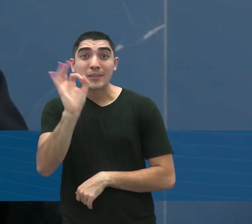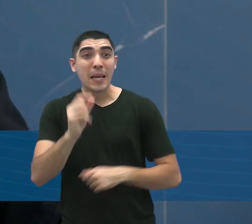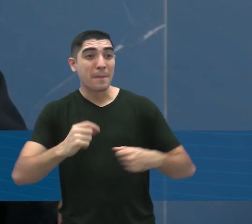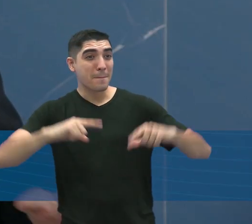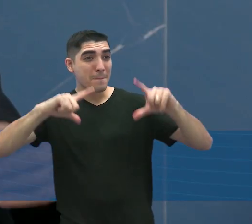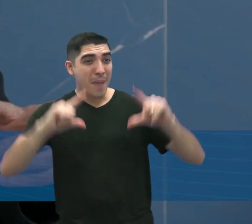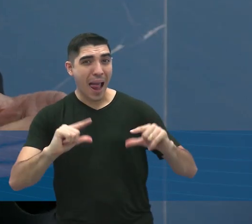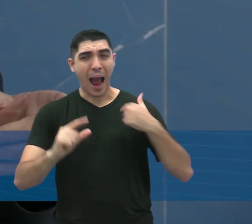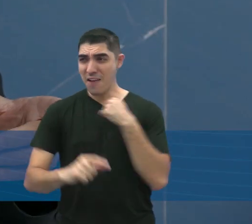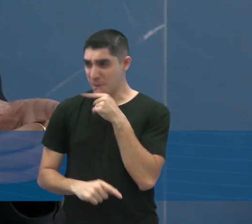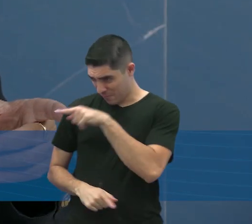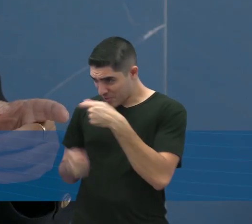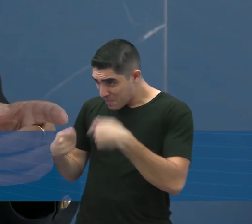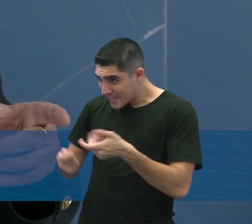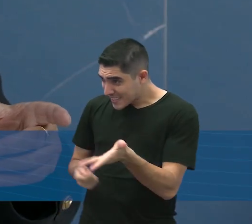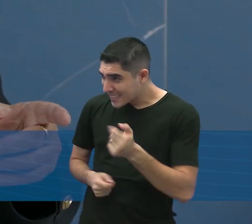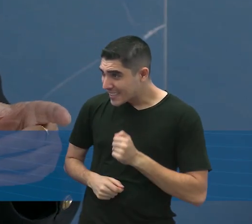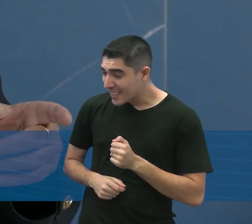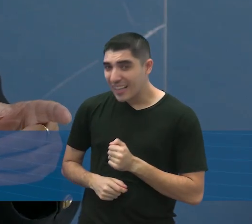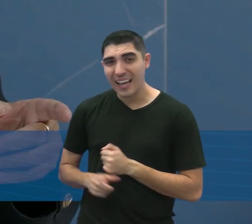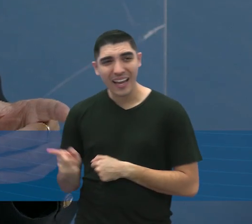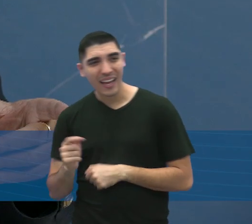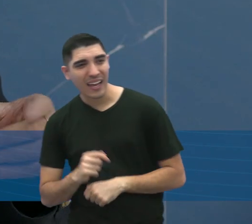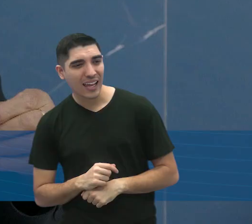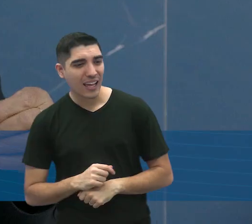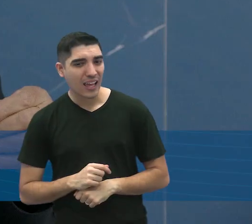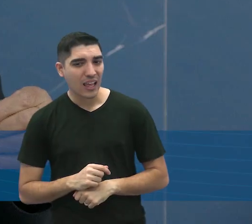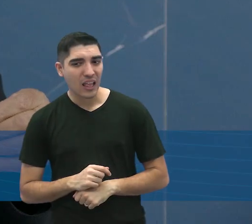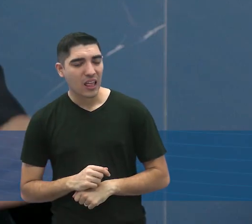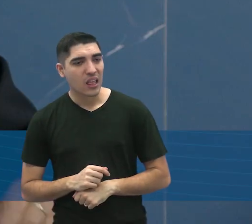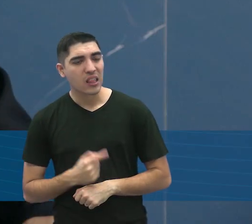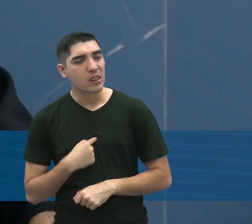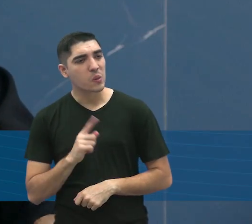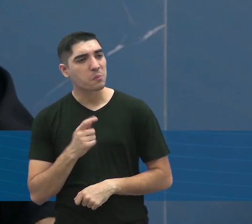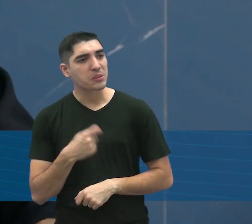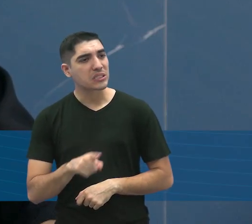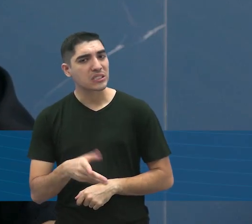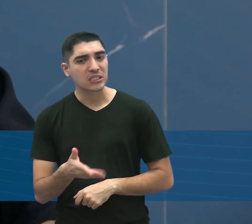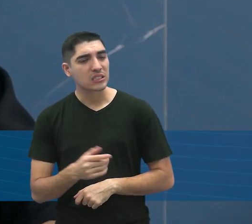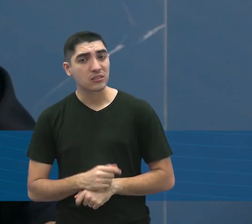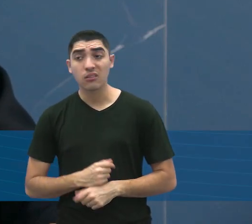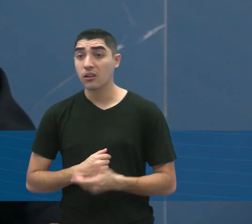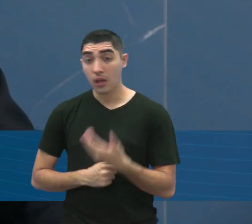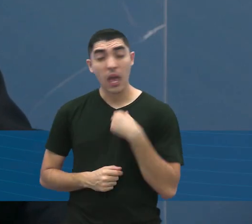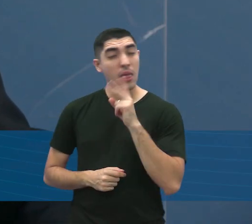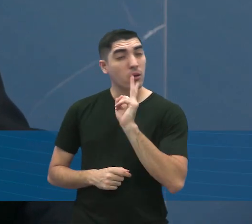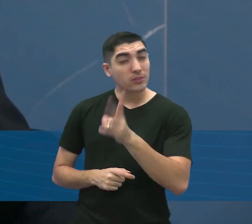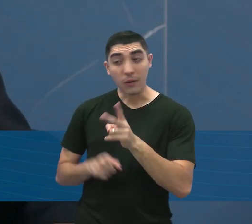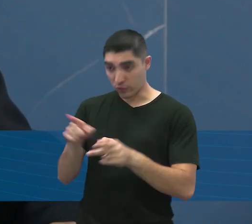eu perguntei a ela, mas está precisando? Aí ela olhou, não. Então, eu faço sempre 3